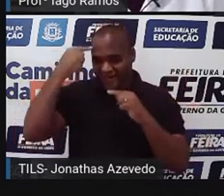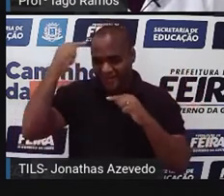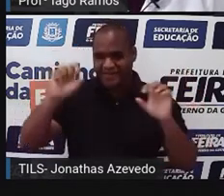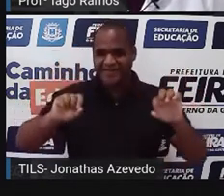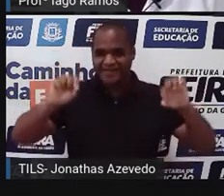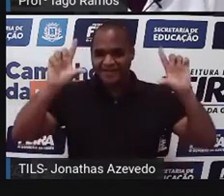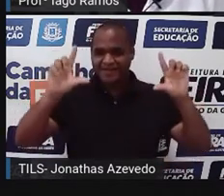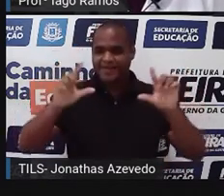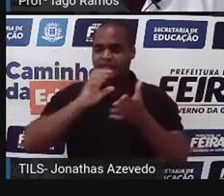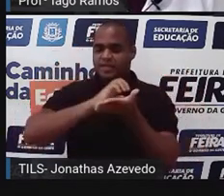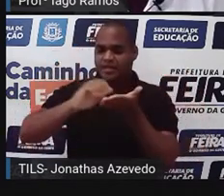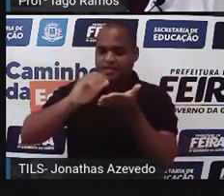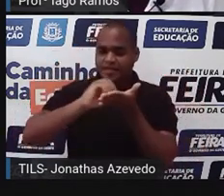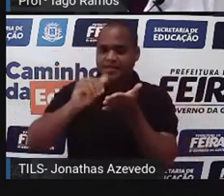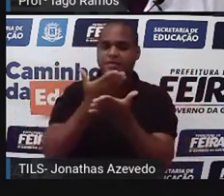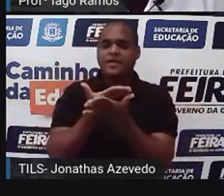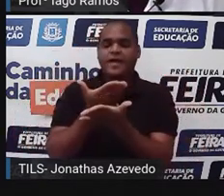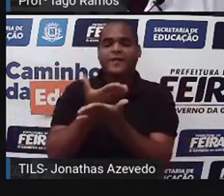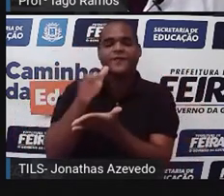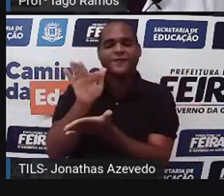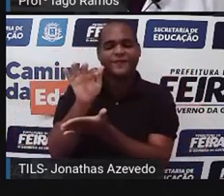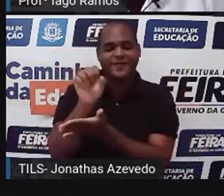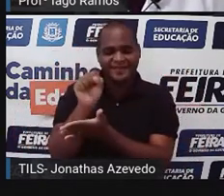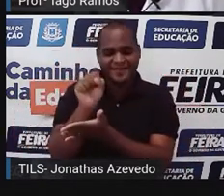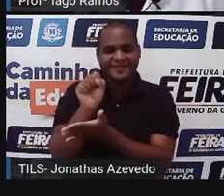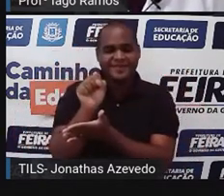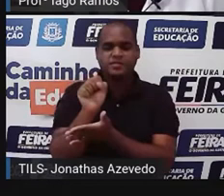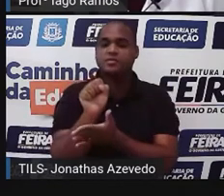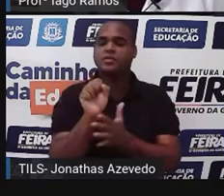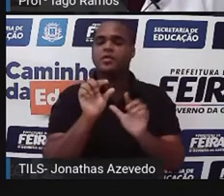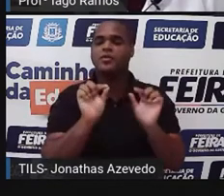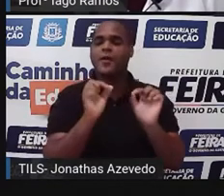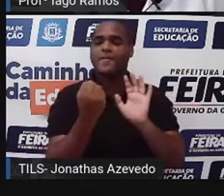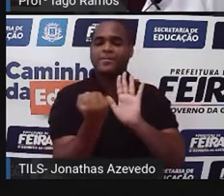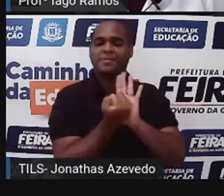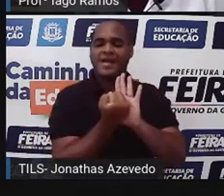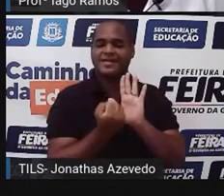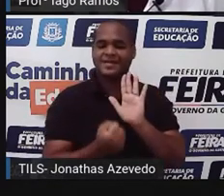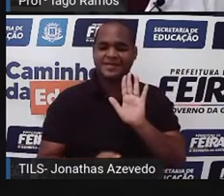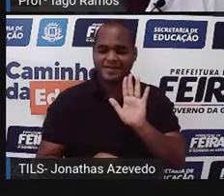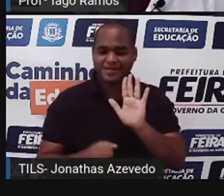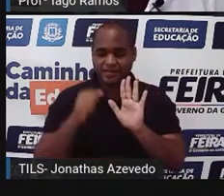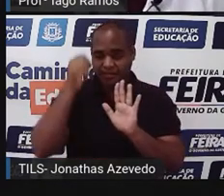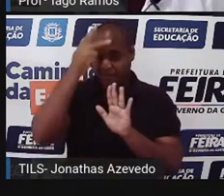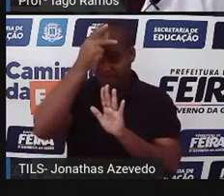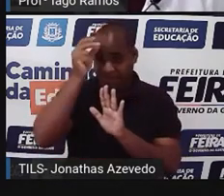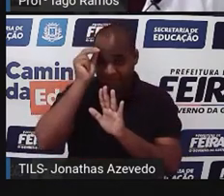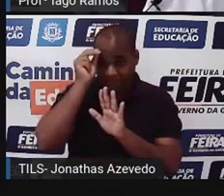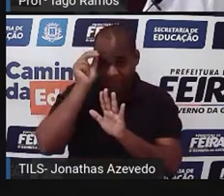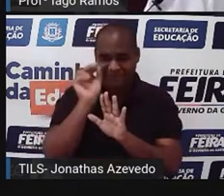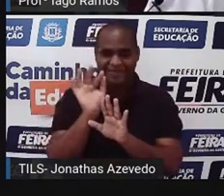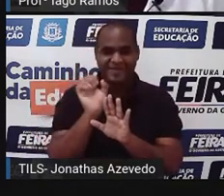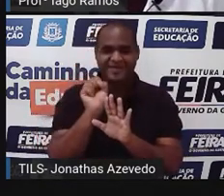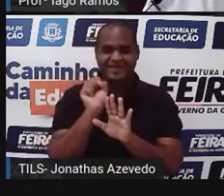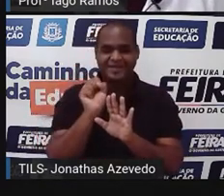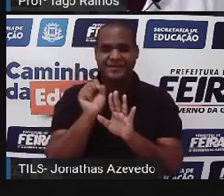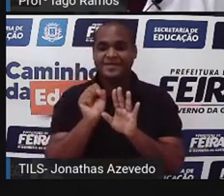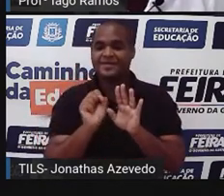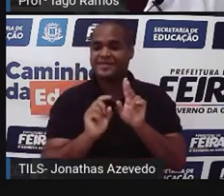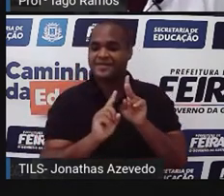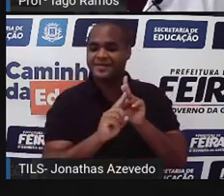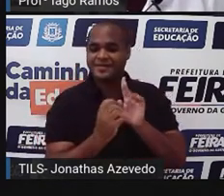Municipal de Educação de Feira de Santana, que tem as logomarcas da Prefeitura Municipal de Feira de Santana